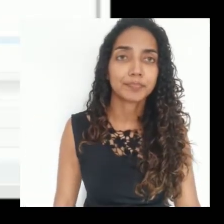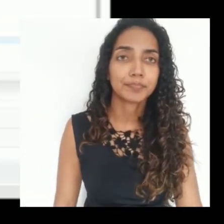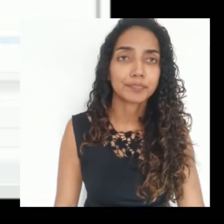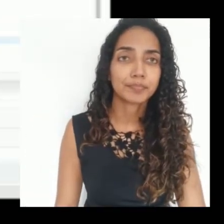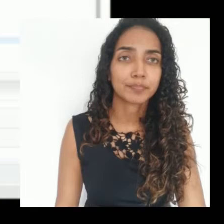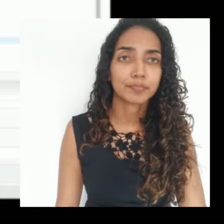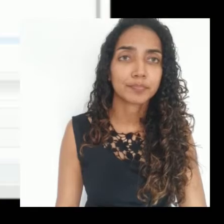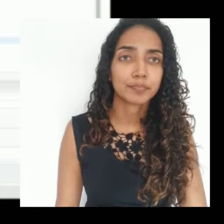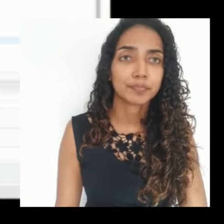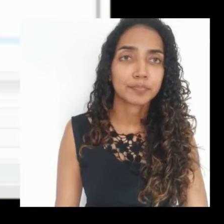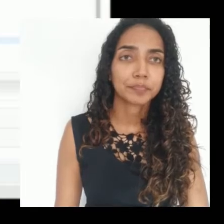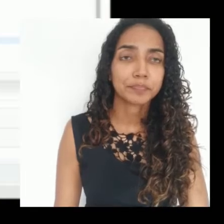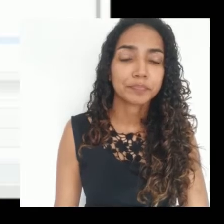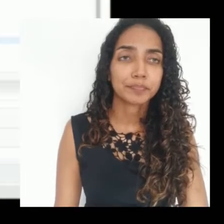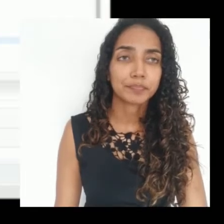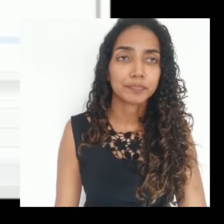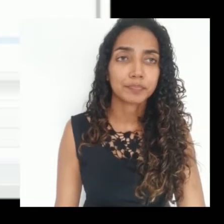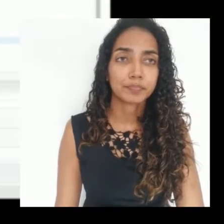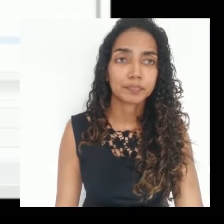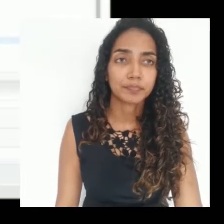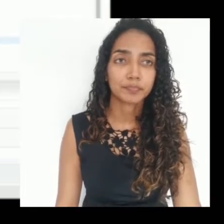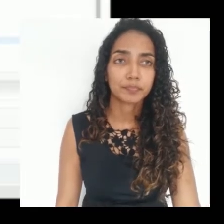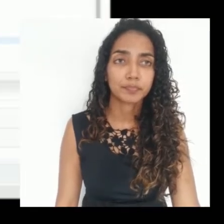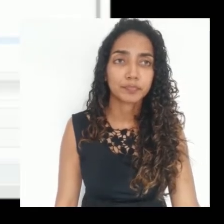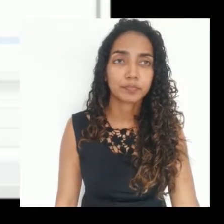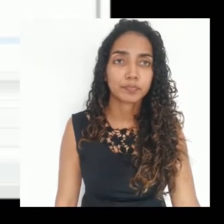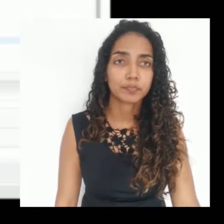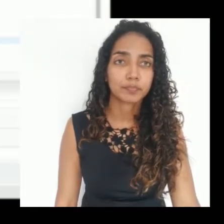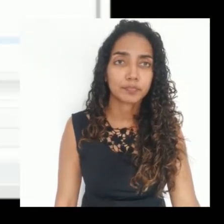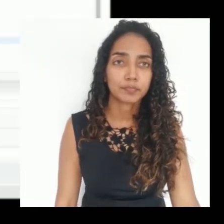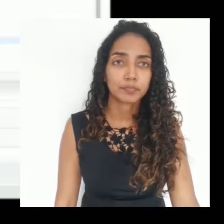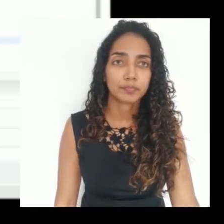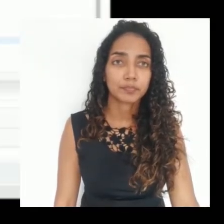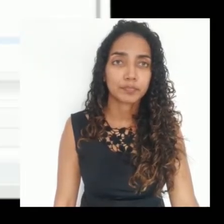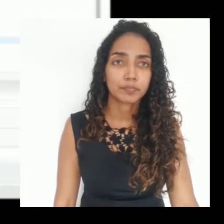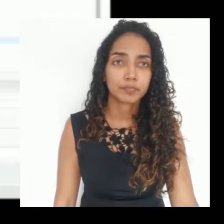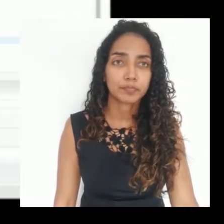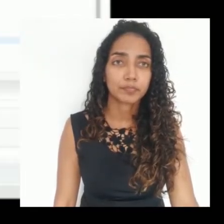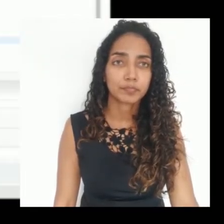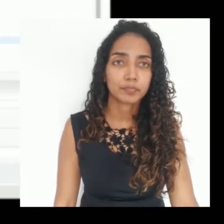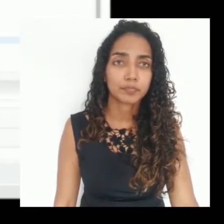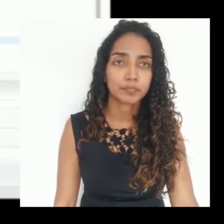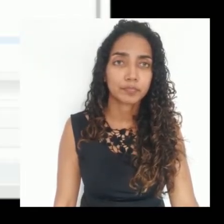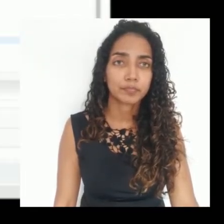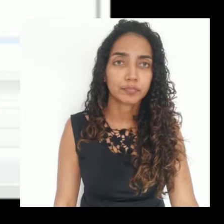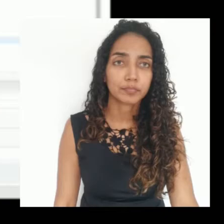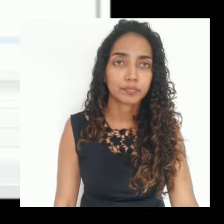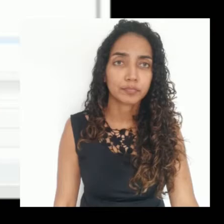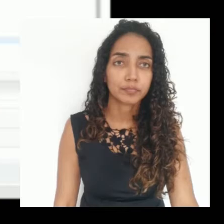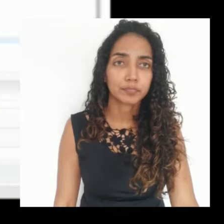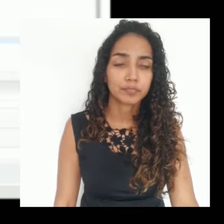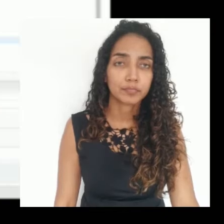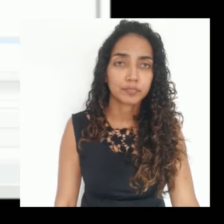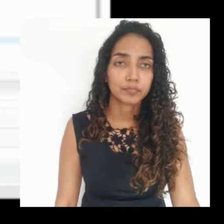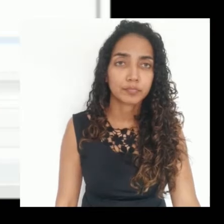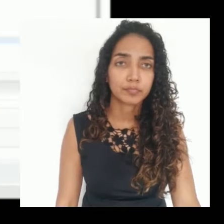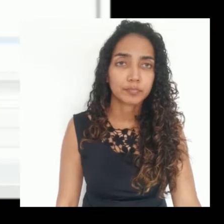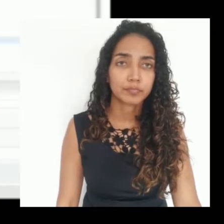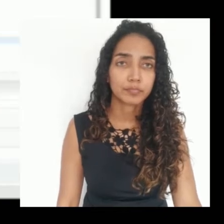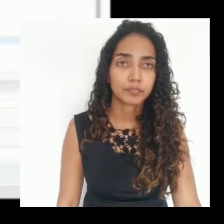aqui pipe e mandar imprimir aqui o nome da turma.